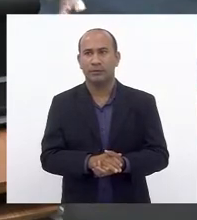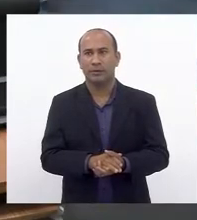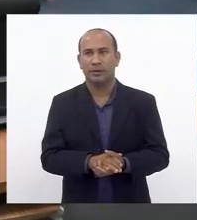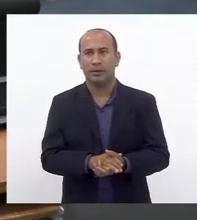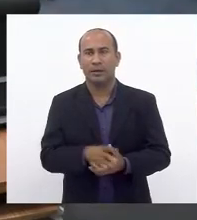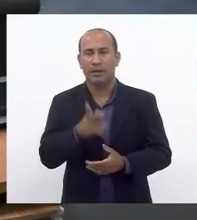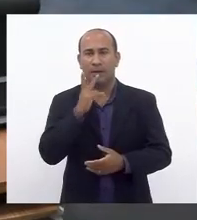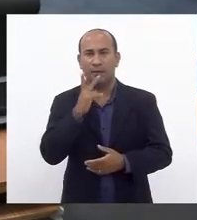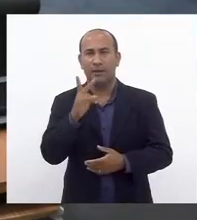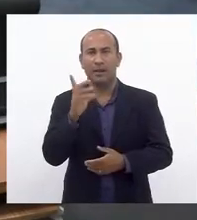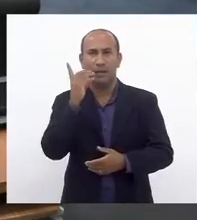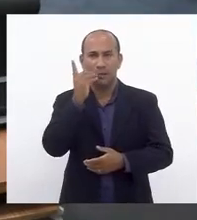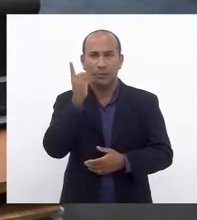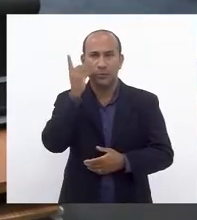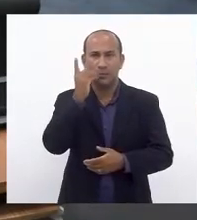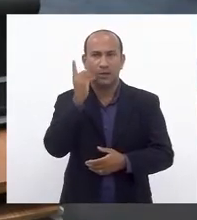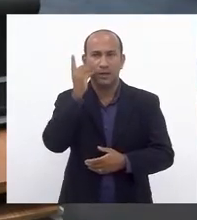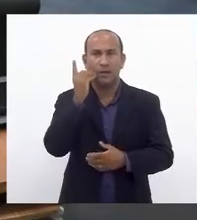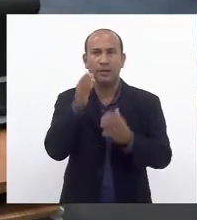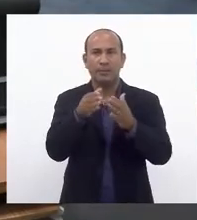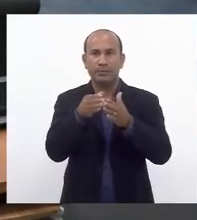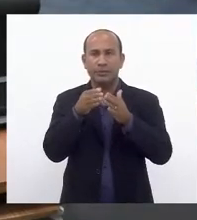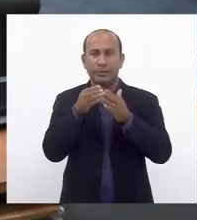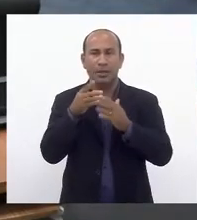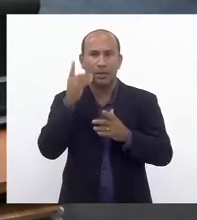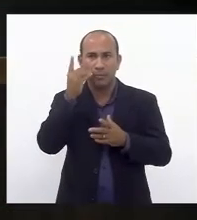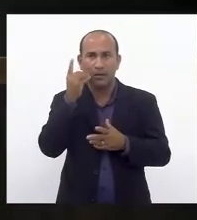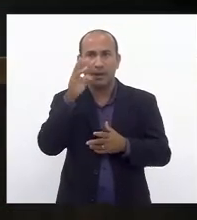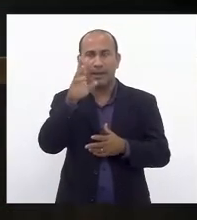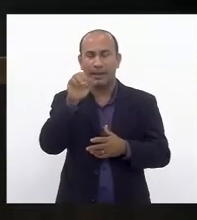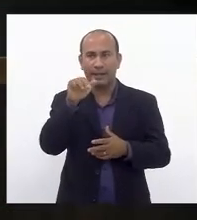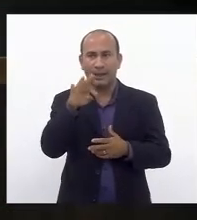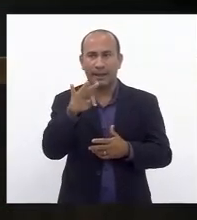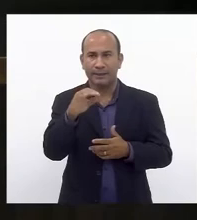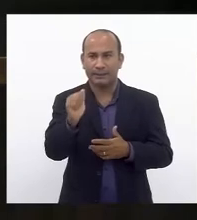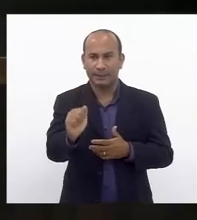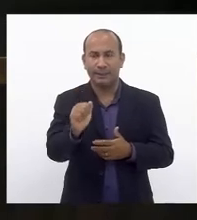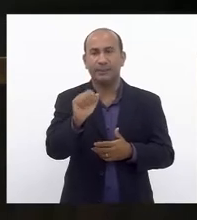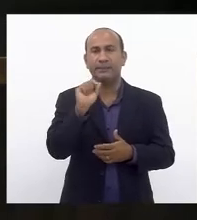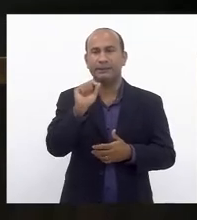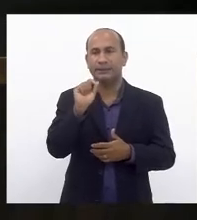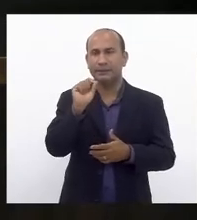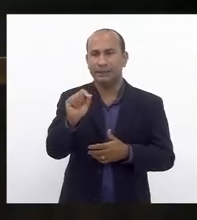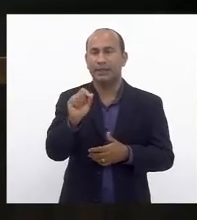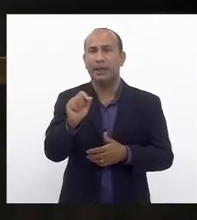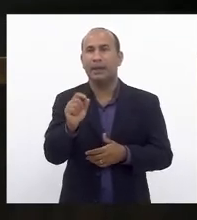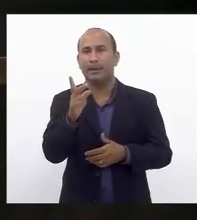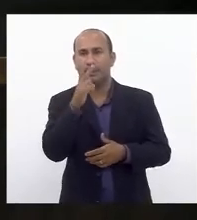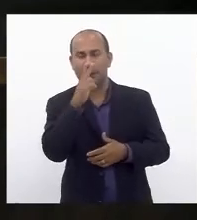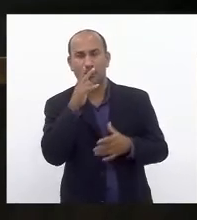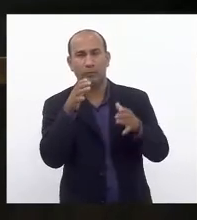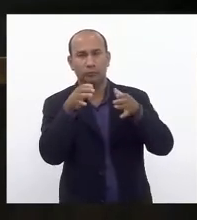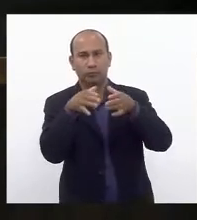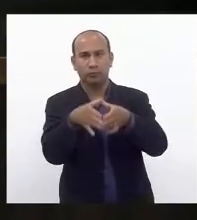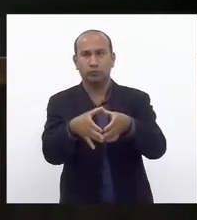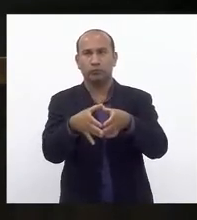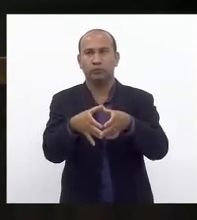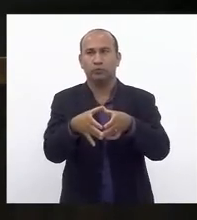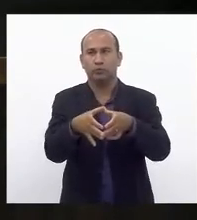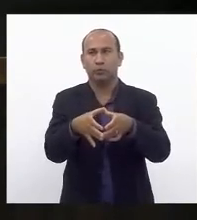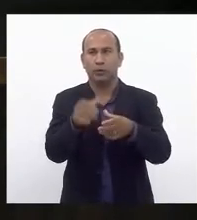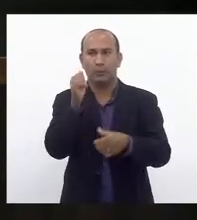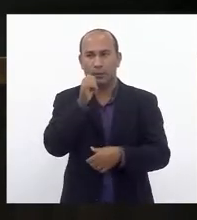designar a deputada e pedir à deputada Renata Souza que emita o parecer pela Comissão